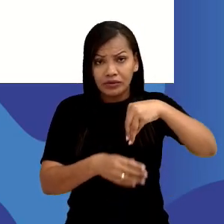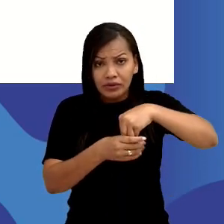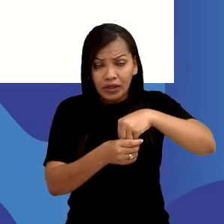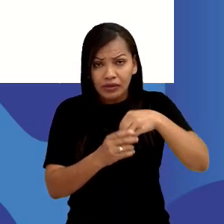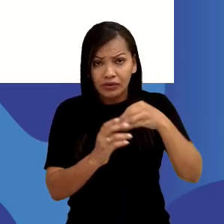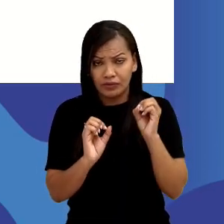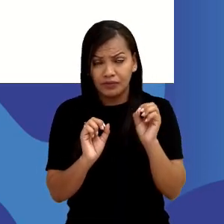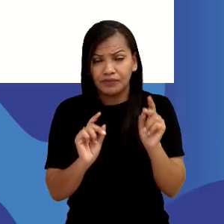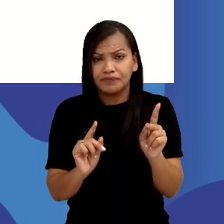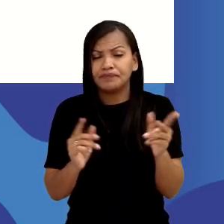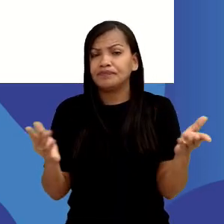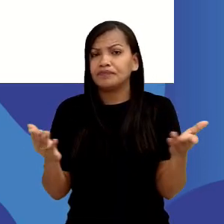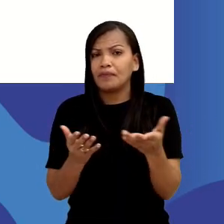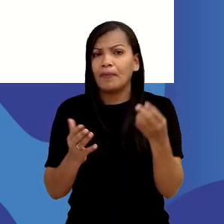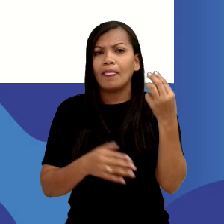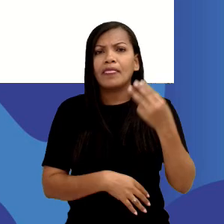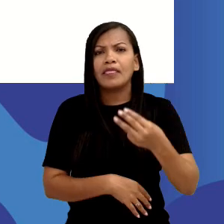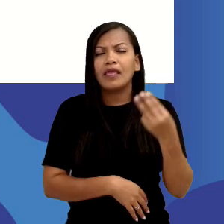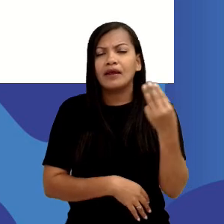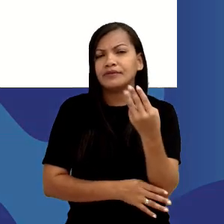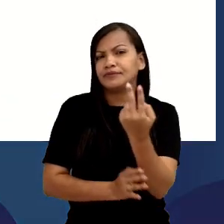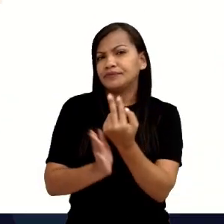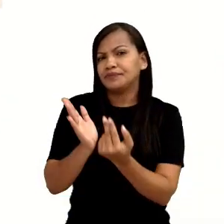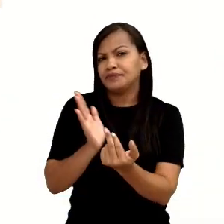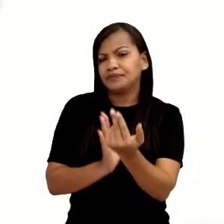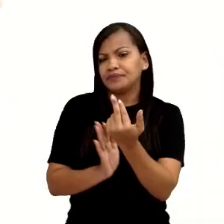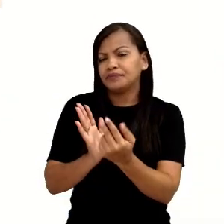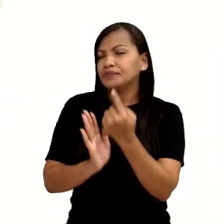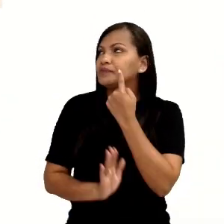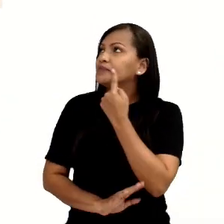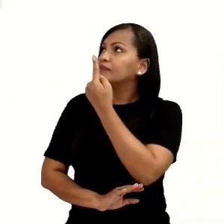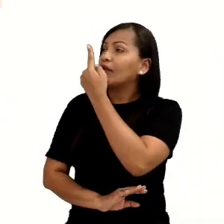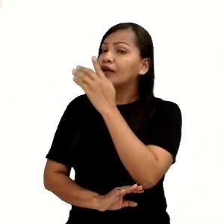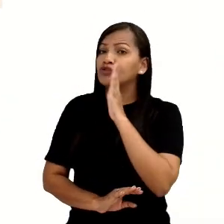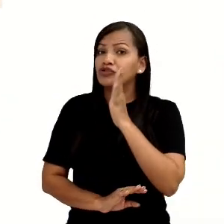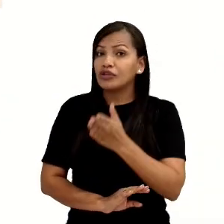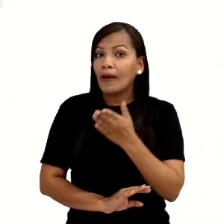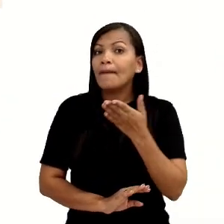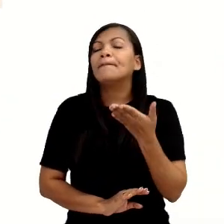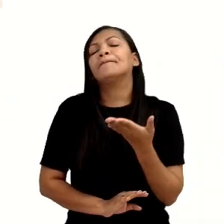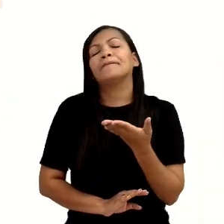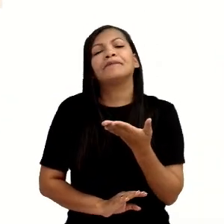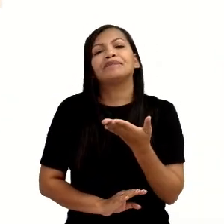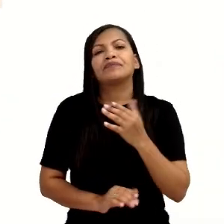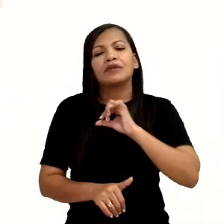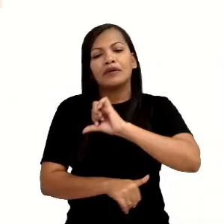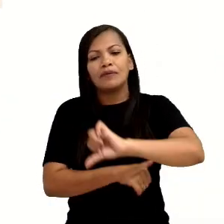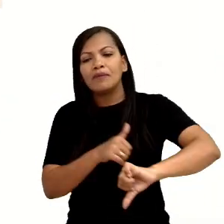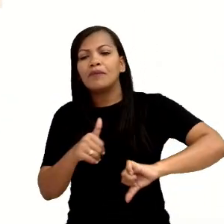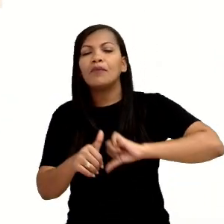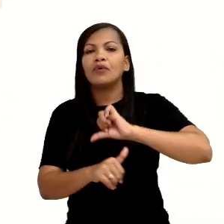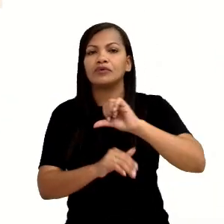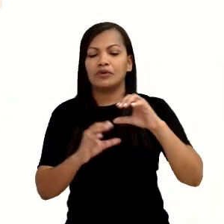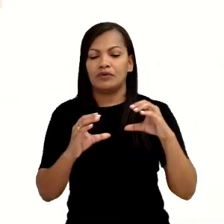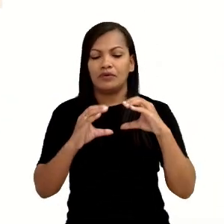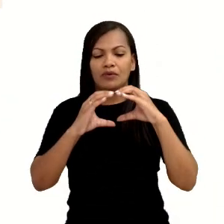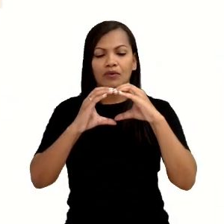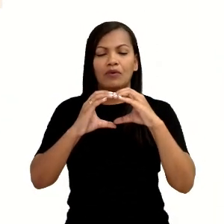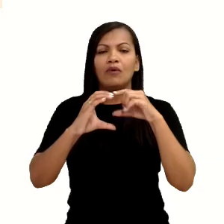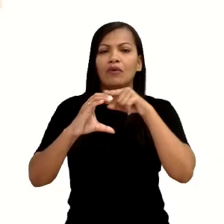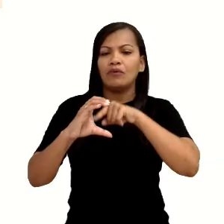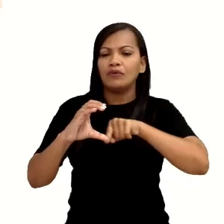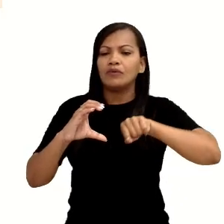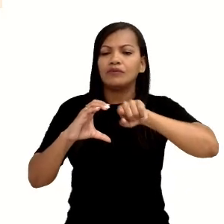a terceira figura aqui. Na terceira figura já modifica bastante. Aí eu vou ter o círculo. O elemento